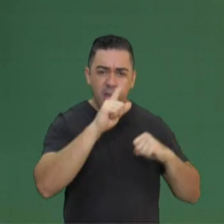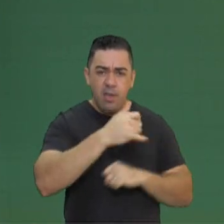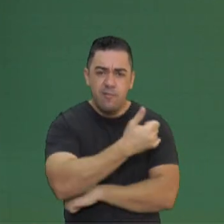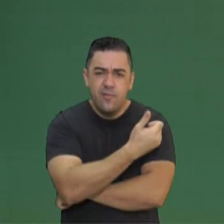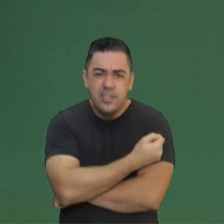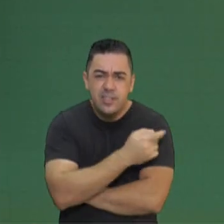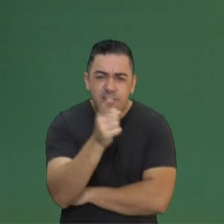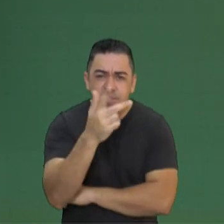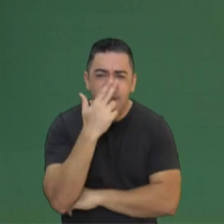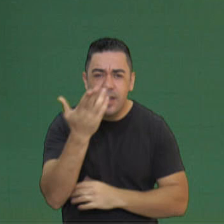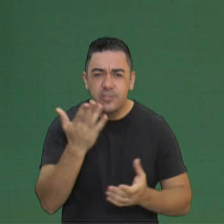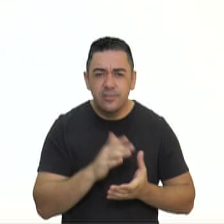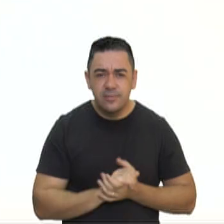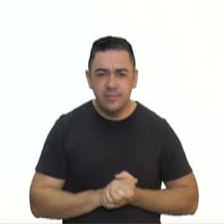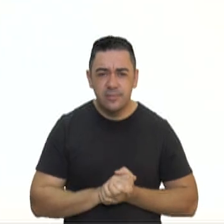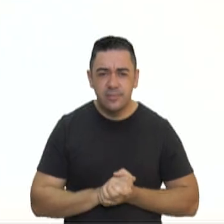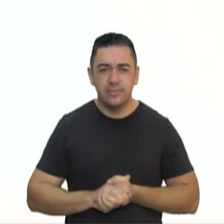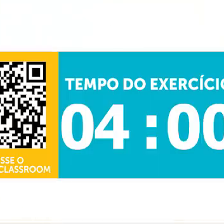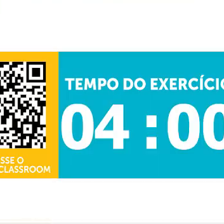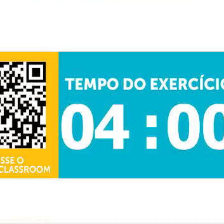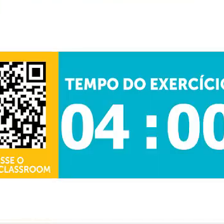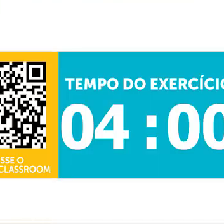vacinas? O que você acha?